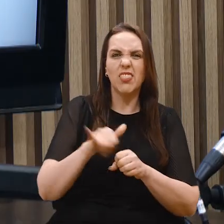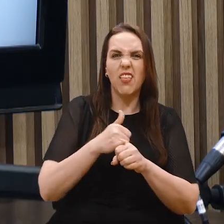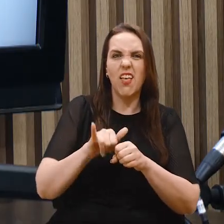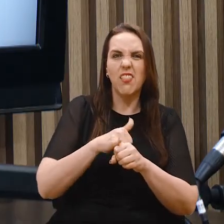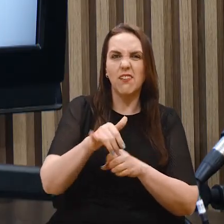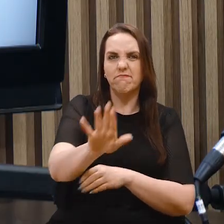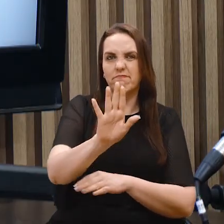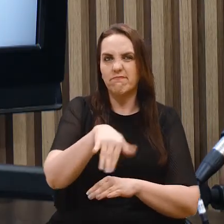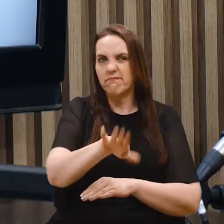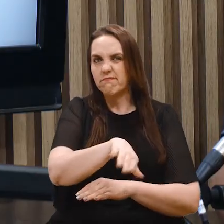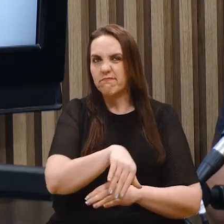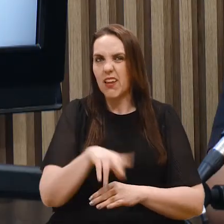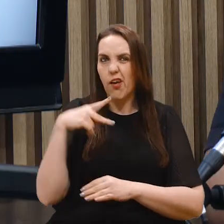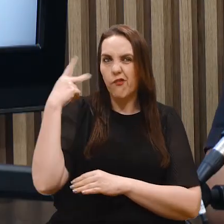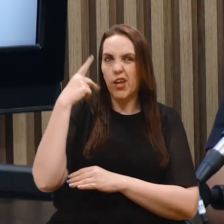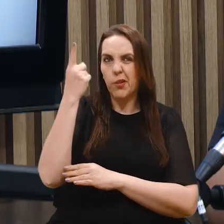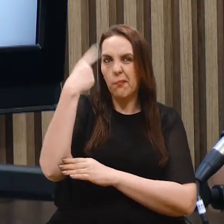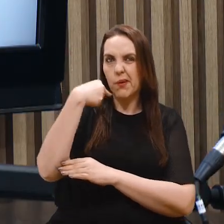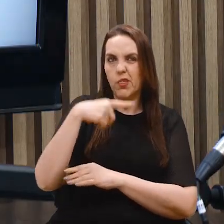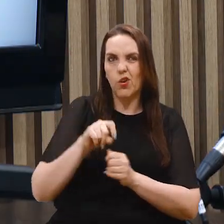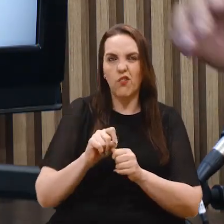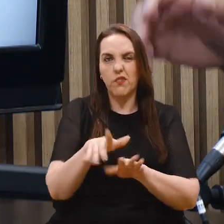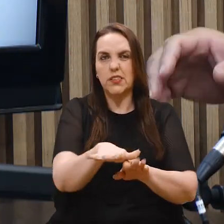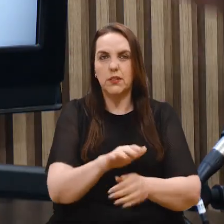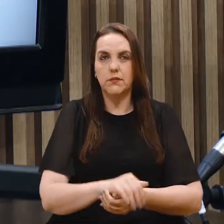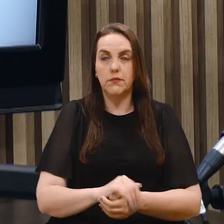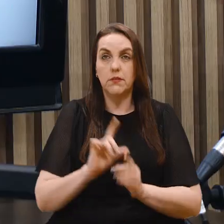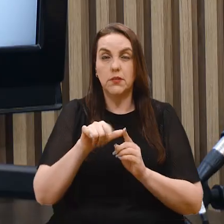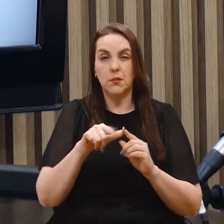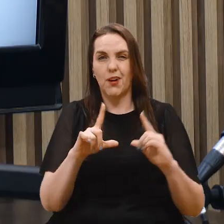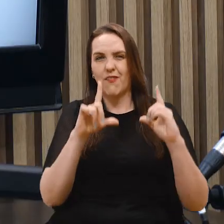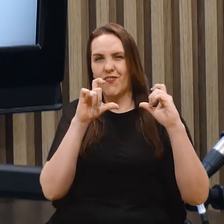Porque um vereador indicou que tinha que ser feito isso. Aí depois vai lá, tira uma